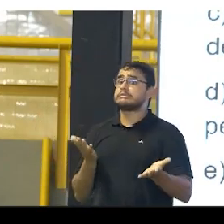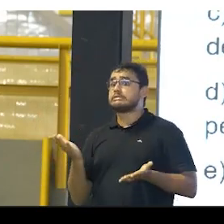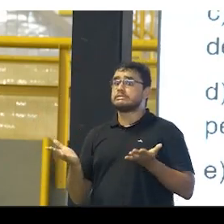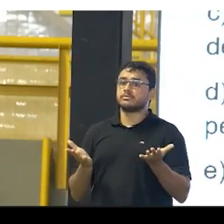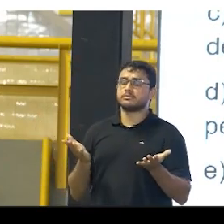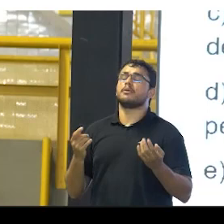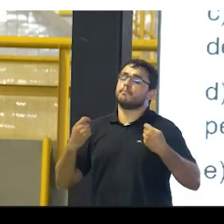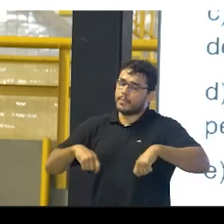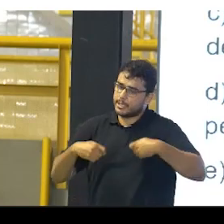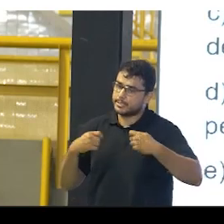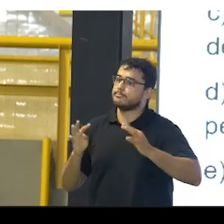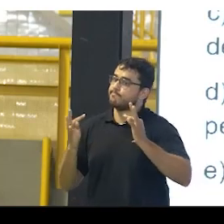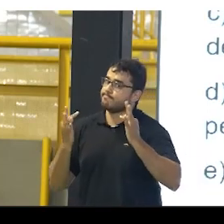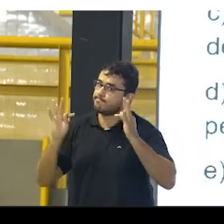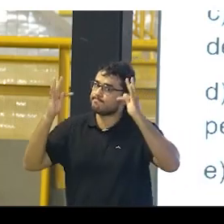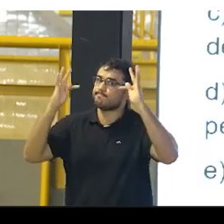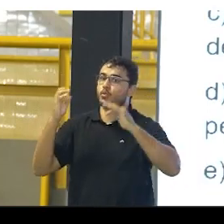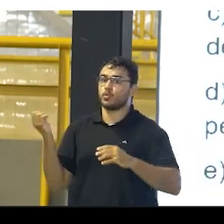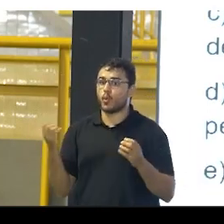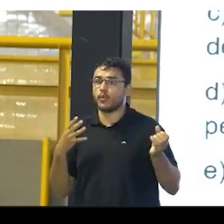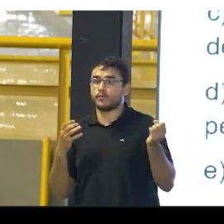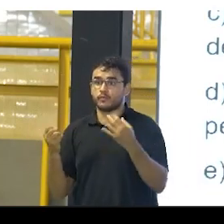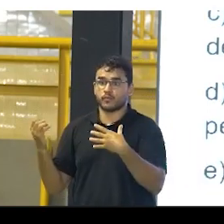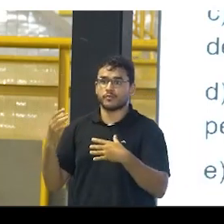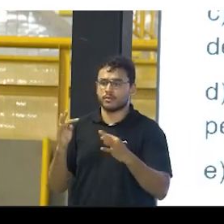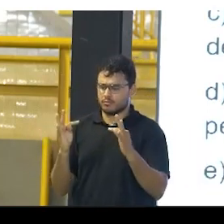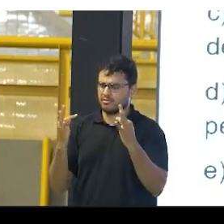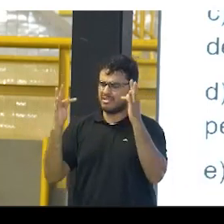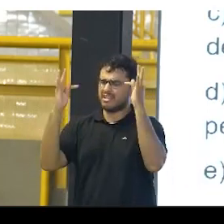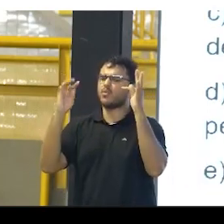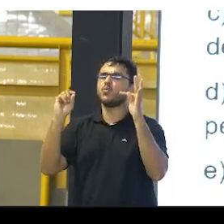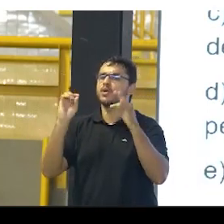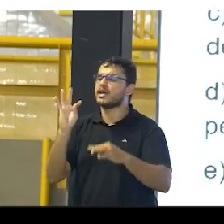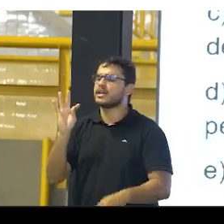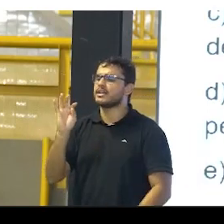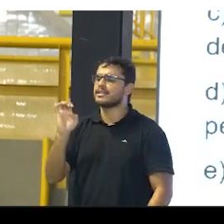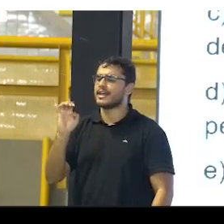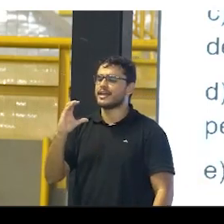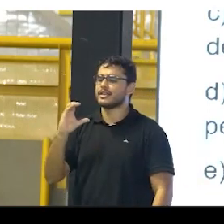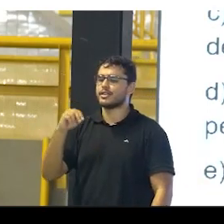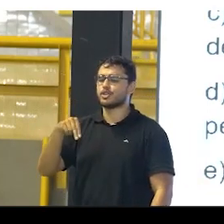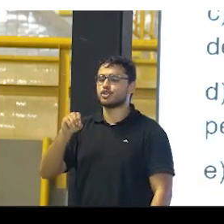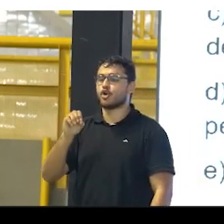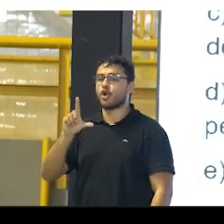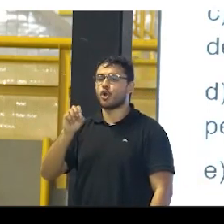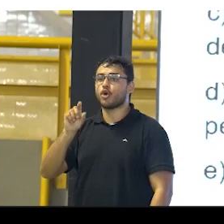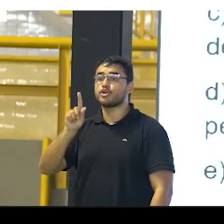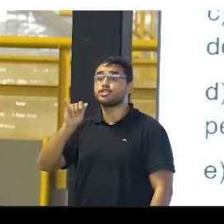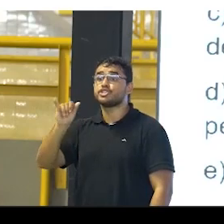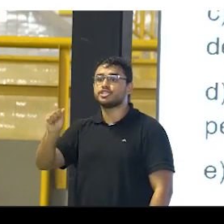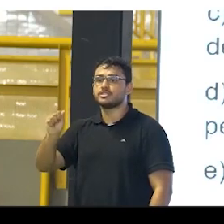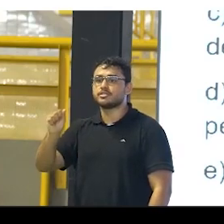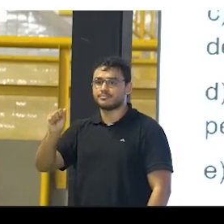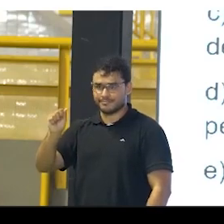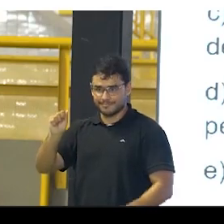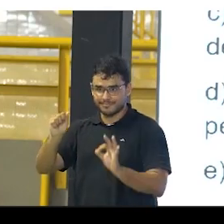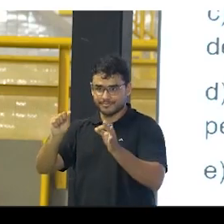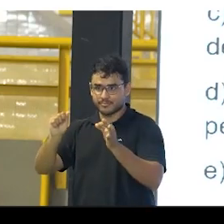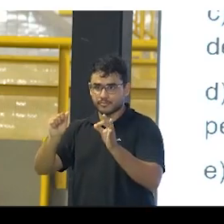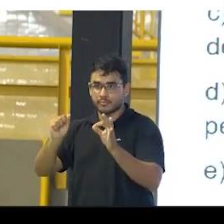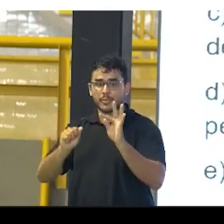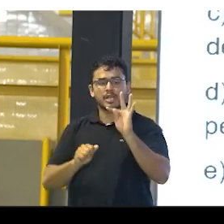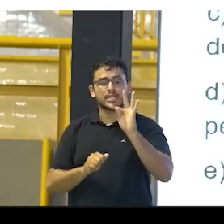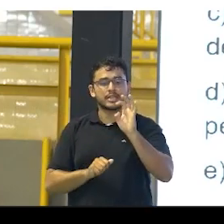falo em tecnologia, lembra, técnica é fazer. Tecnologia é aperfeiçoar